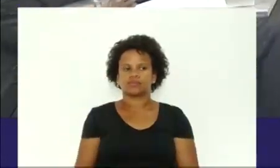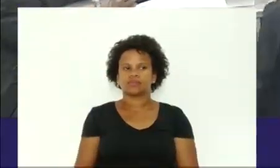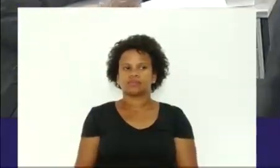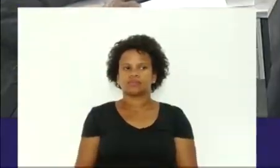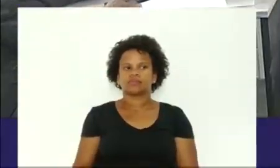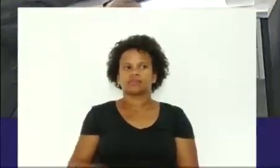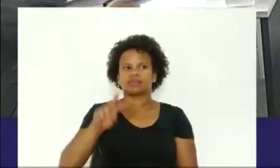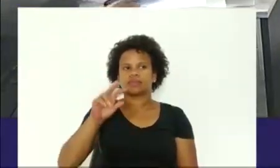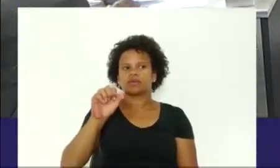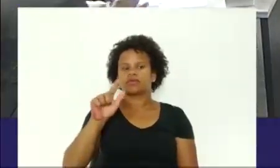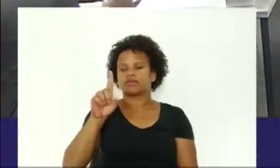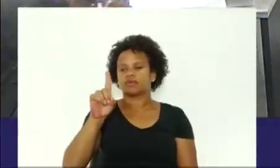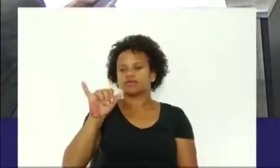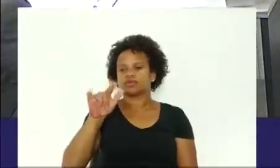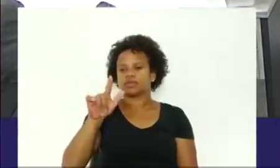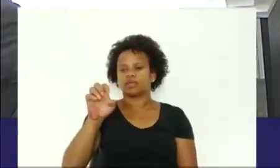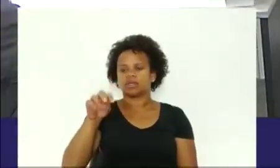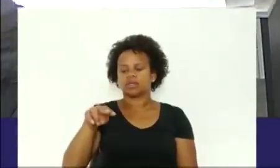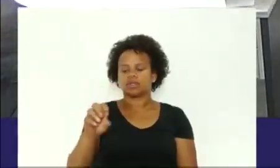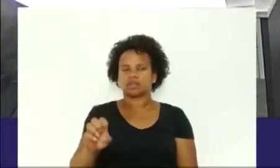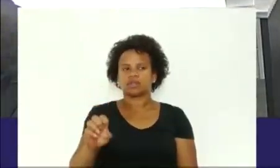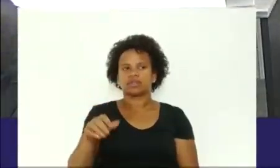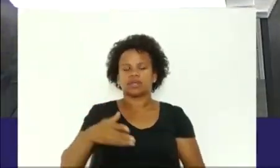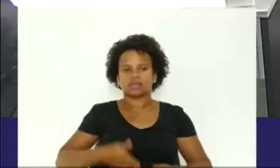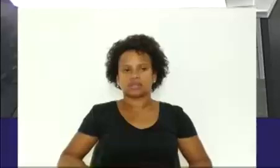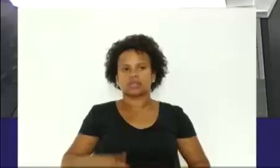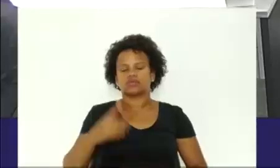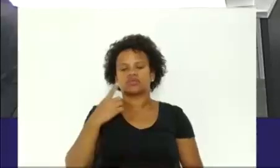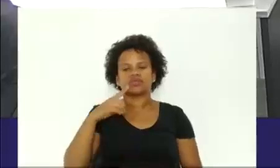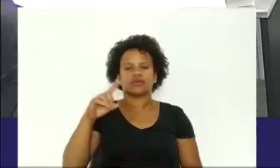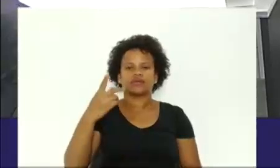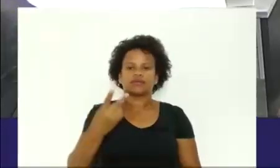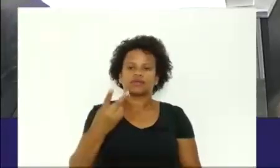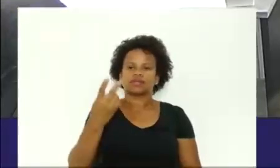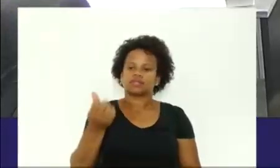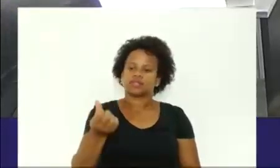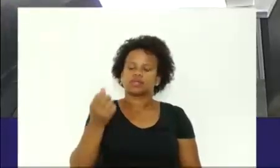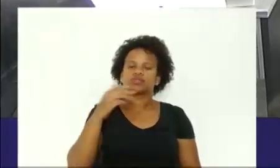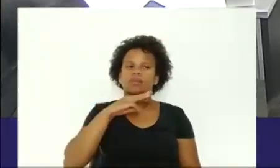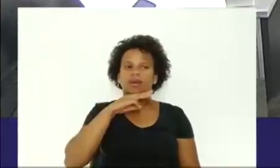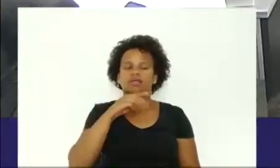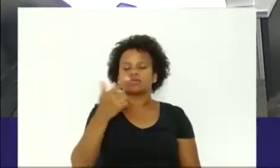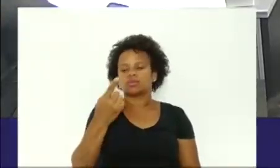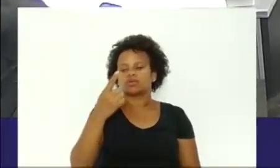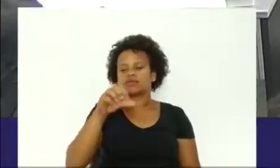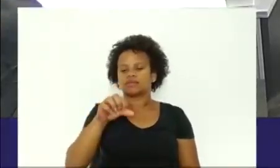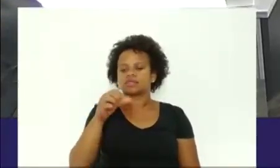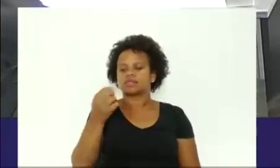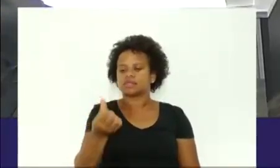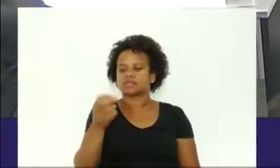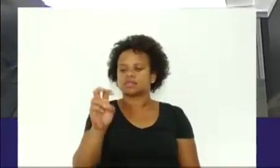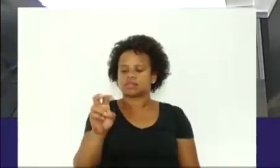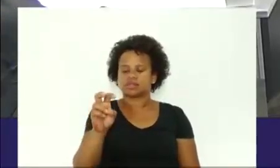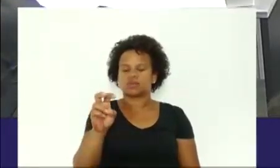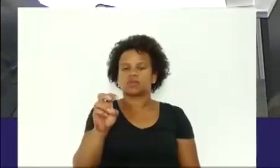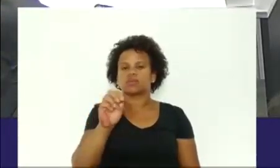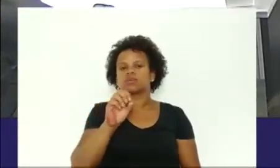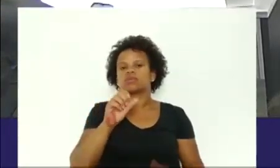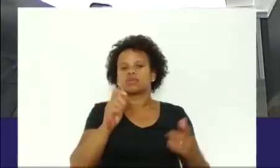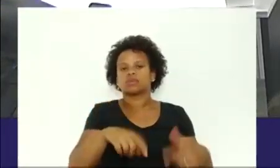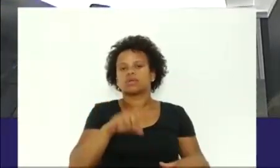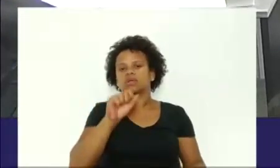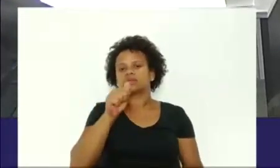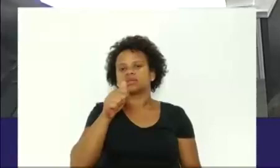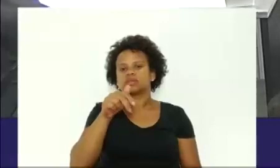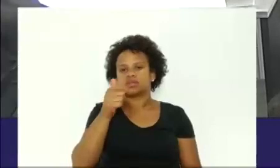Valdilene Alves dos Santos Monteiro nasceu em 26 de março de 1975 em São Miguel do Iguaçu, Paraná.